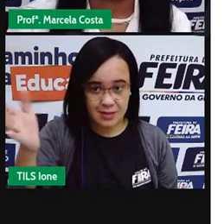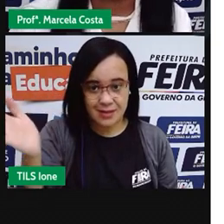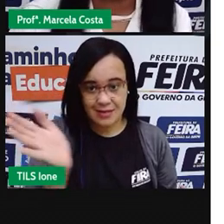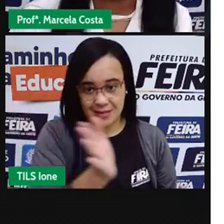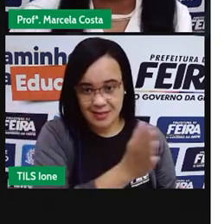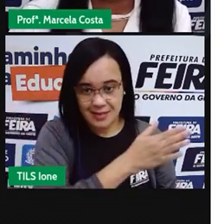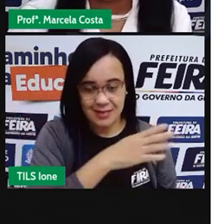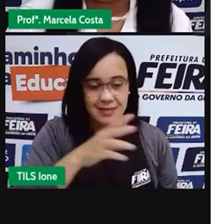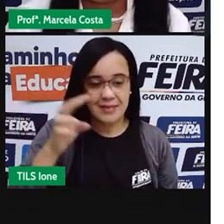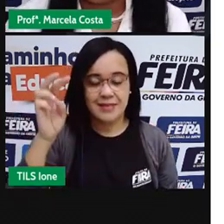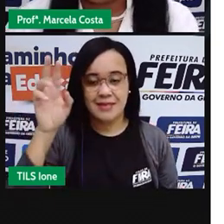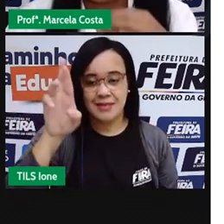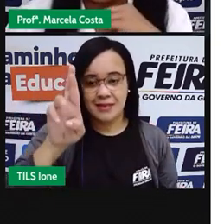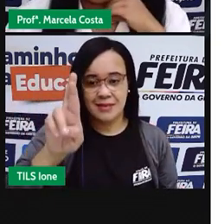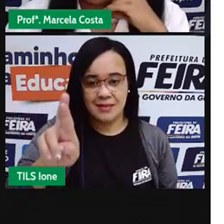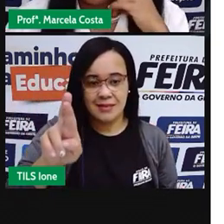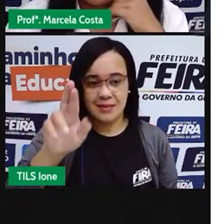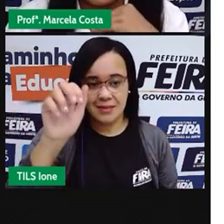casa,